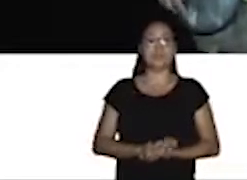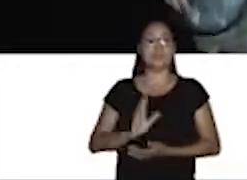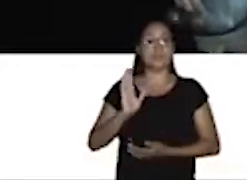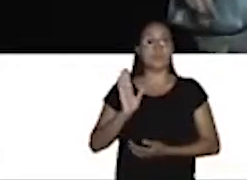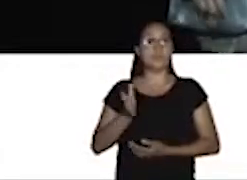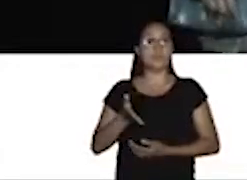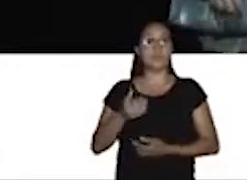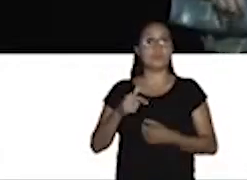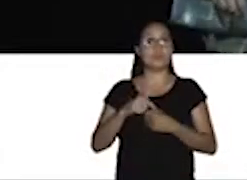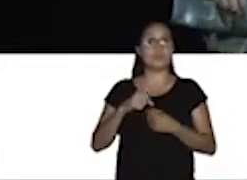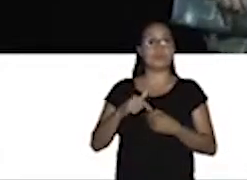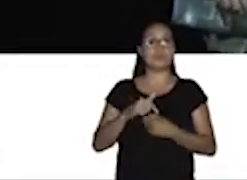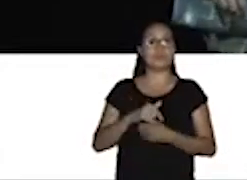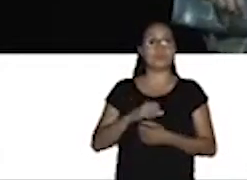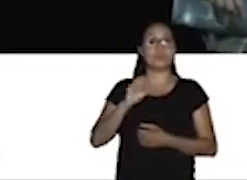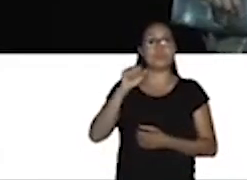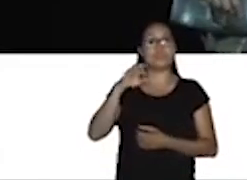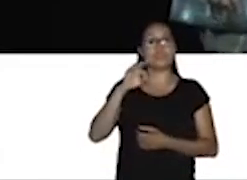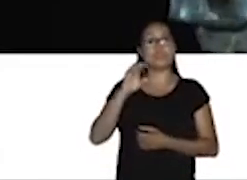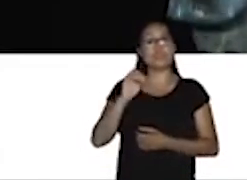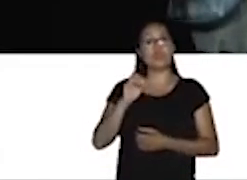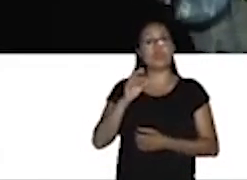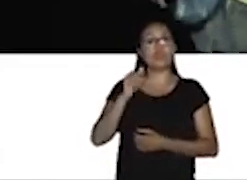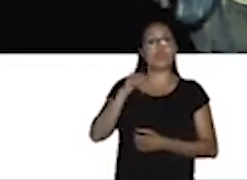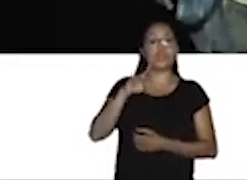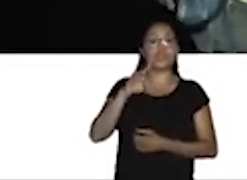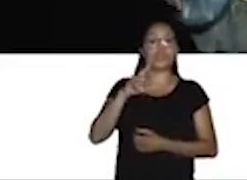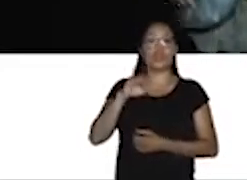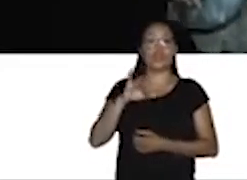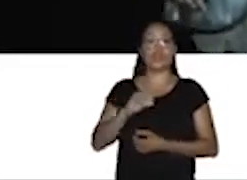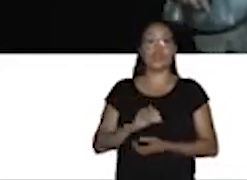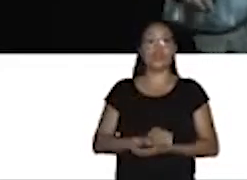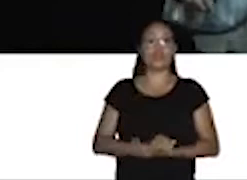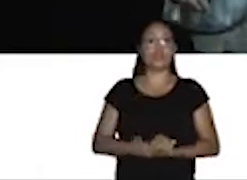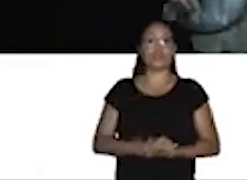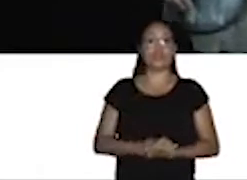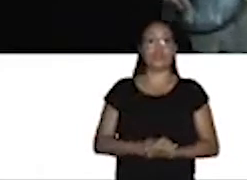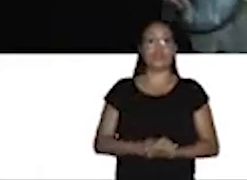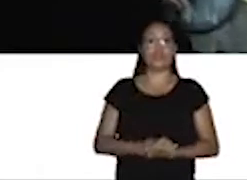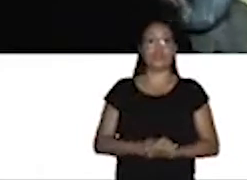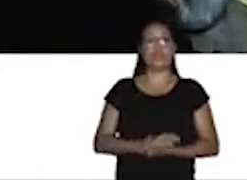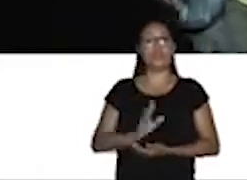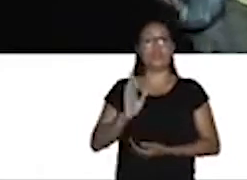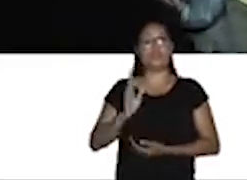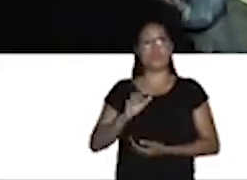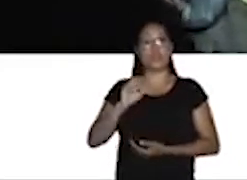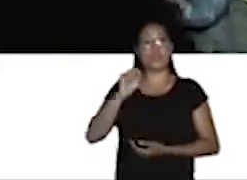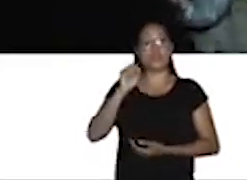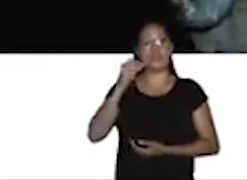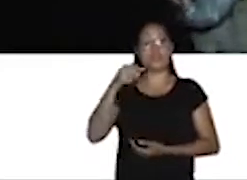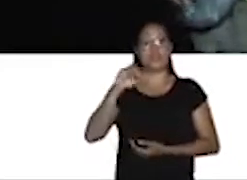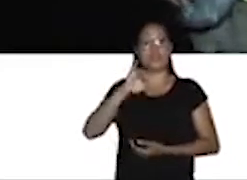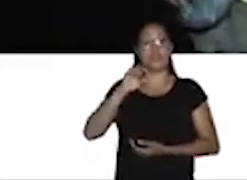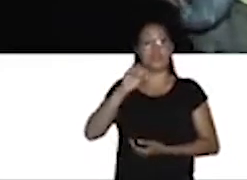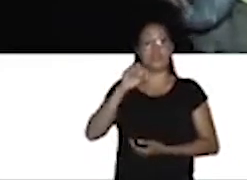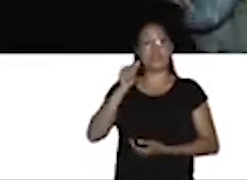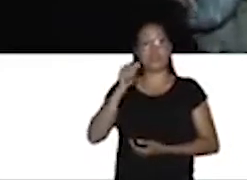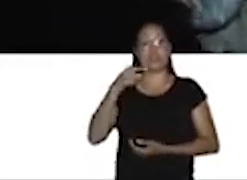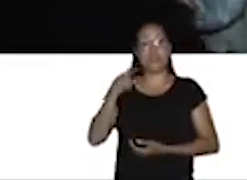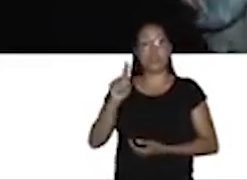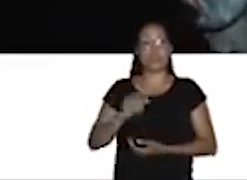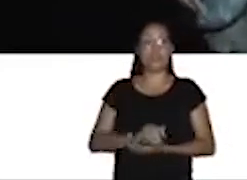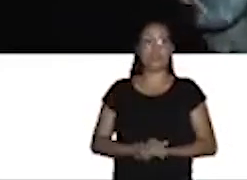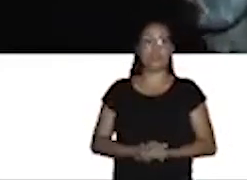Eu passei em Santo Antônio da Patrulha. Eu passei a patrulha no Santo Antônio. Eu passei em São João da Ortiga. Eu passei a Ortiga no Seu